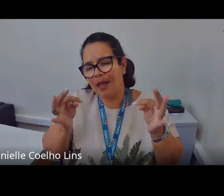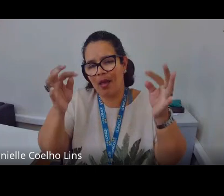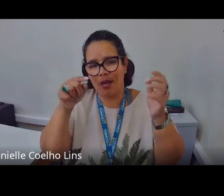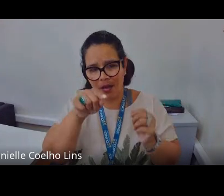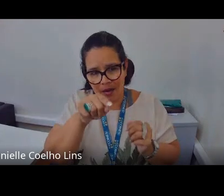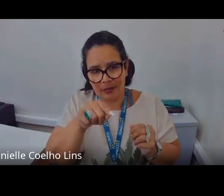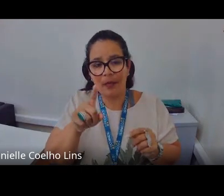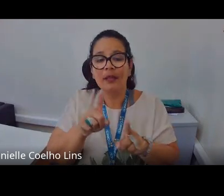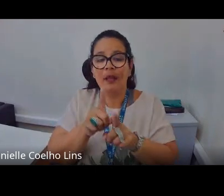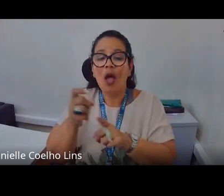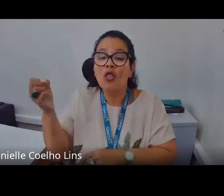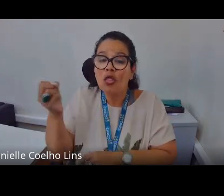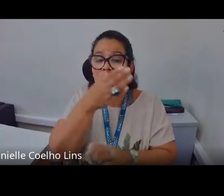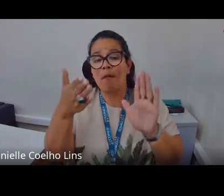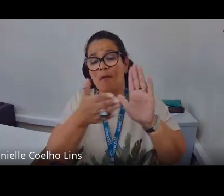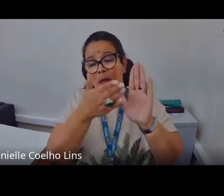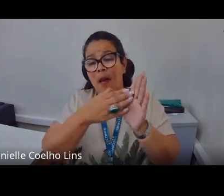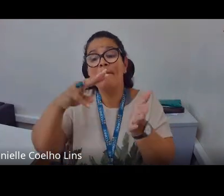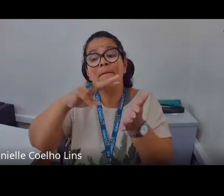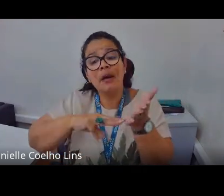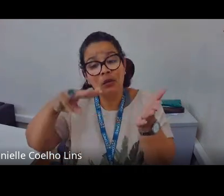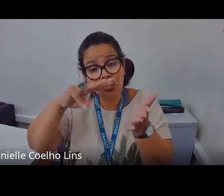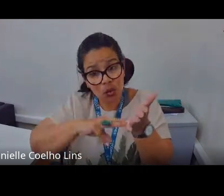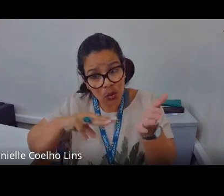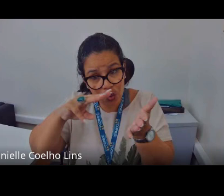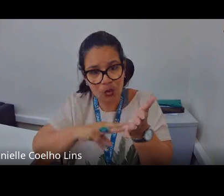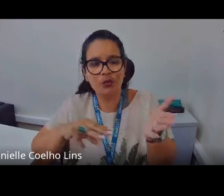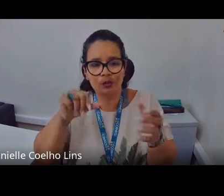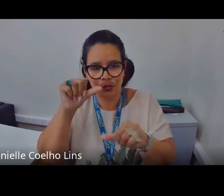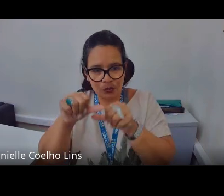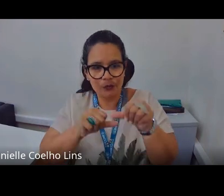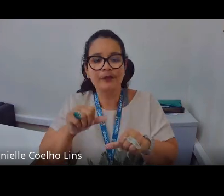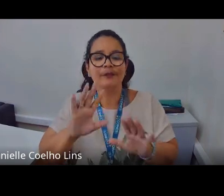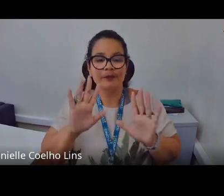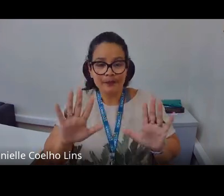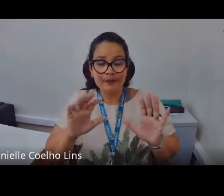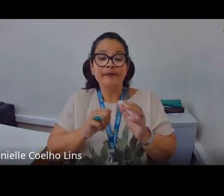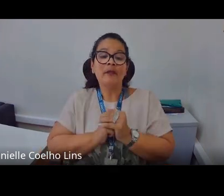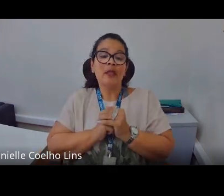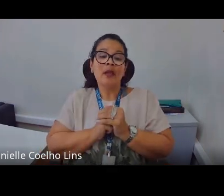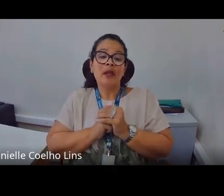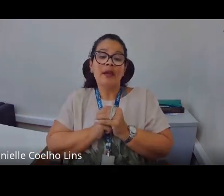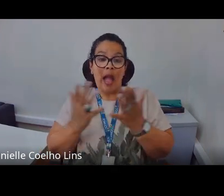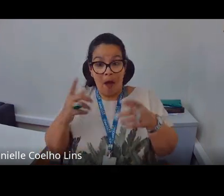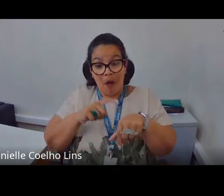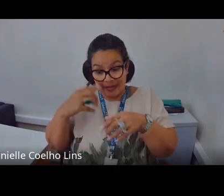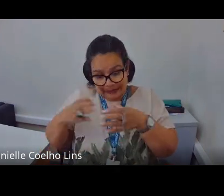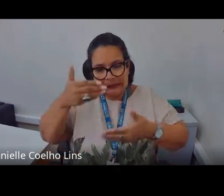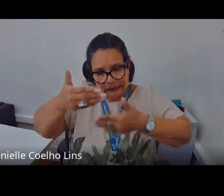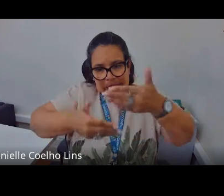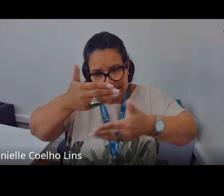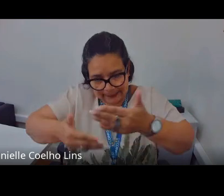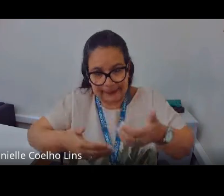bastante qualidade e seguindo a nova proposta de metodologia.